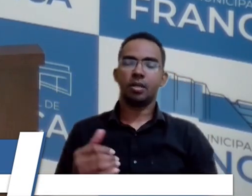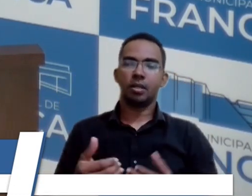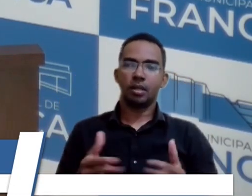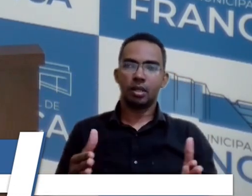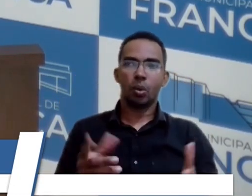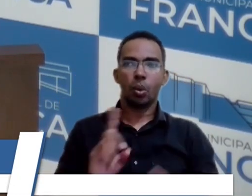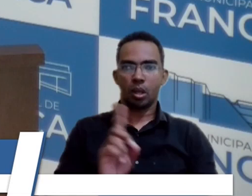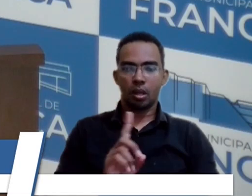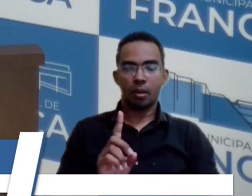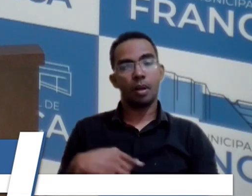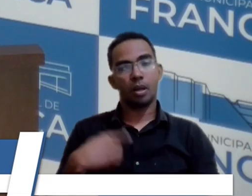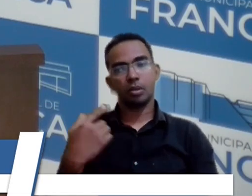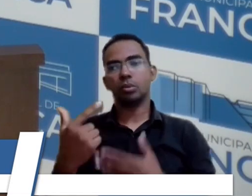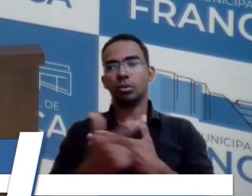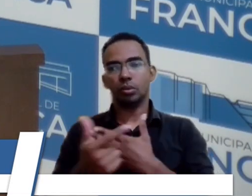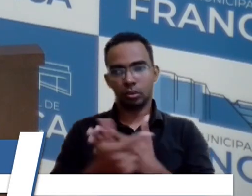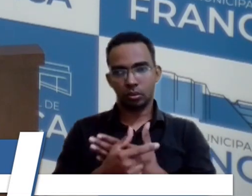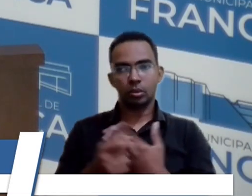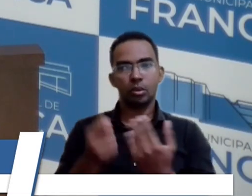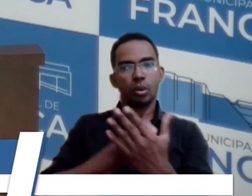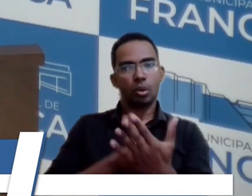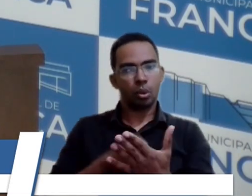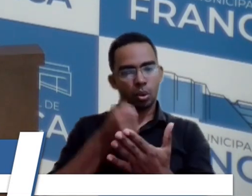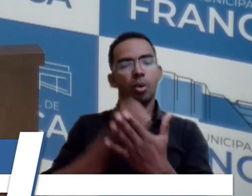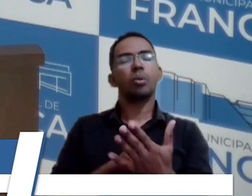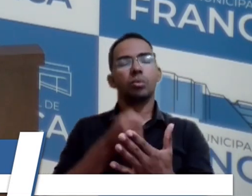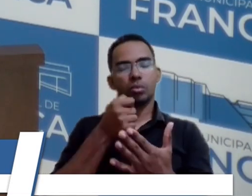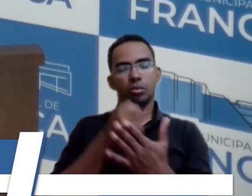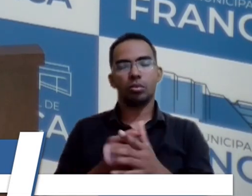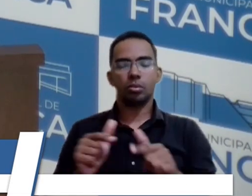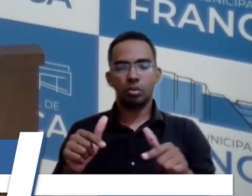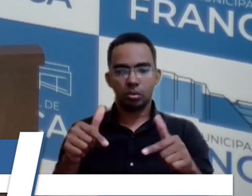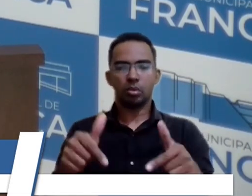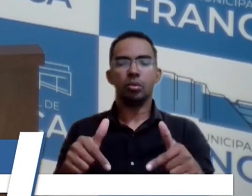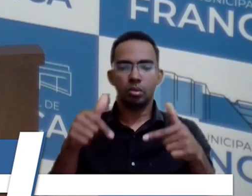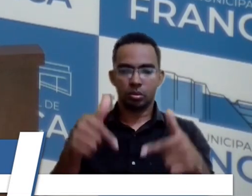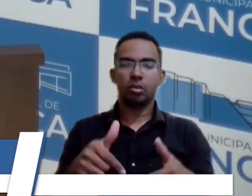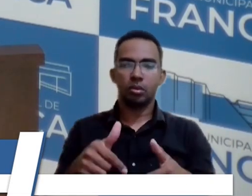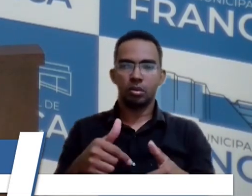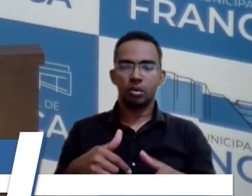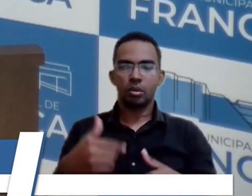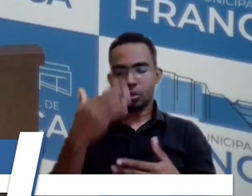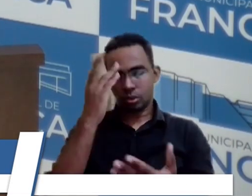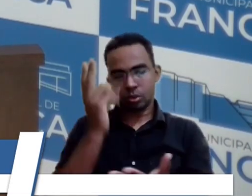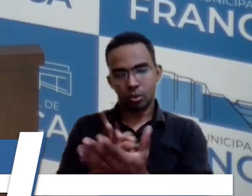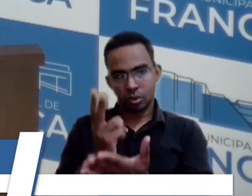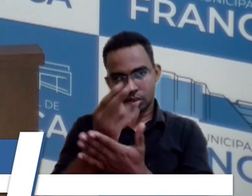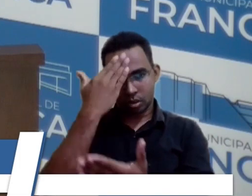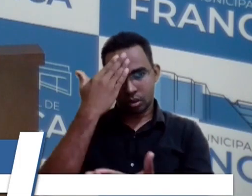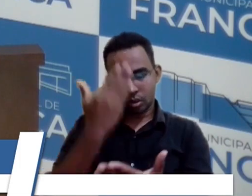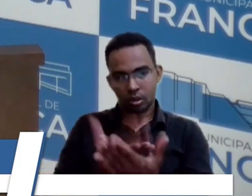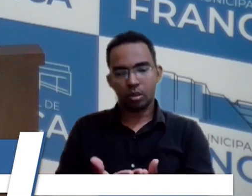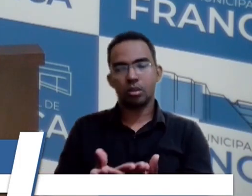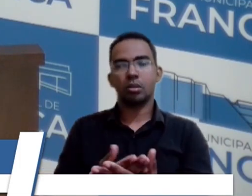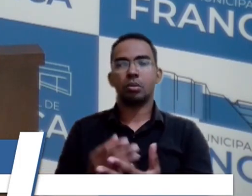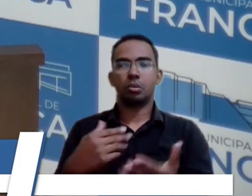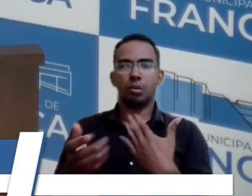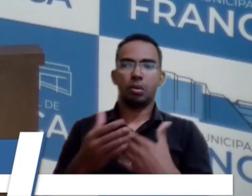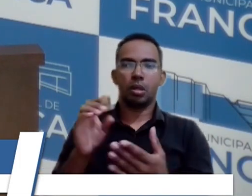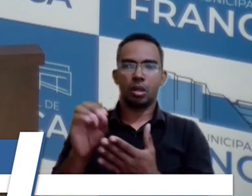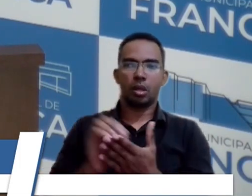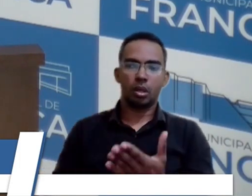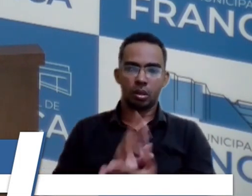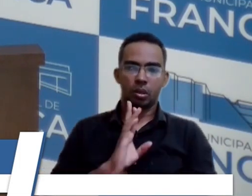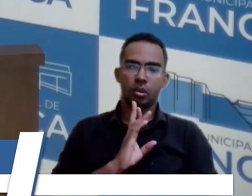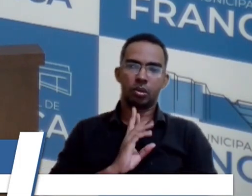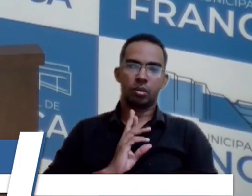nosso papel e nós estamos lutando por isso e vamos continuar lutando, independente de qual seja a resposta. É mais uma